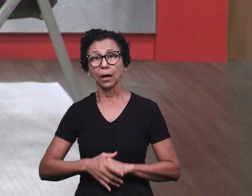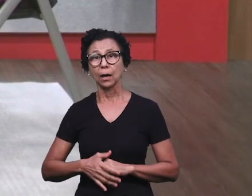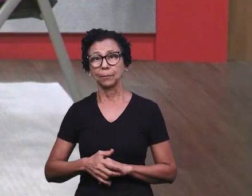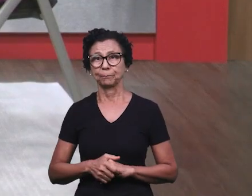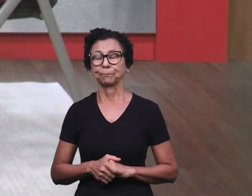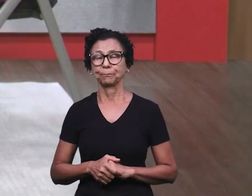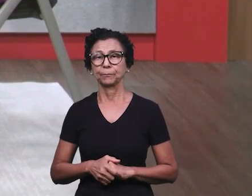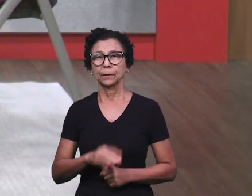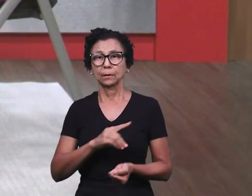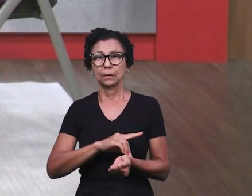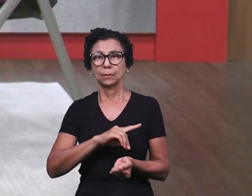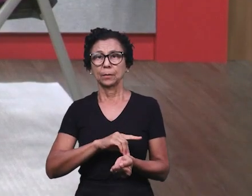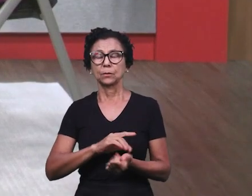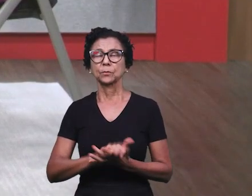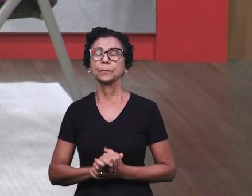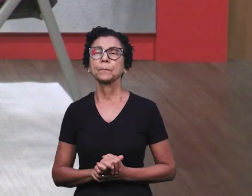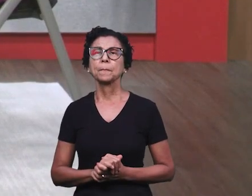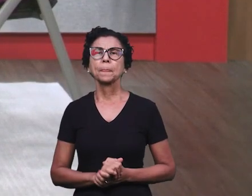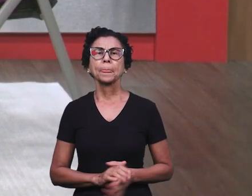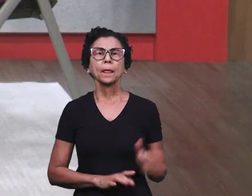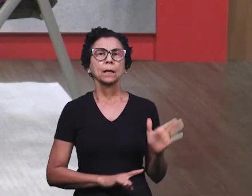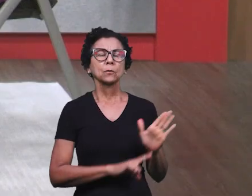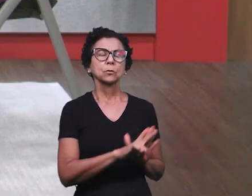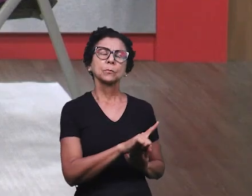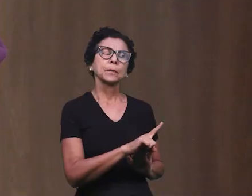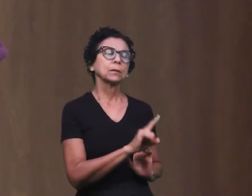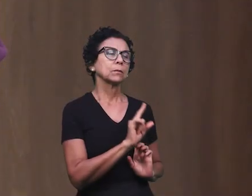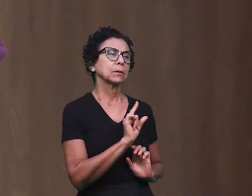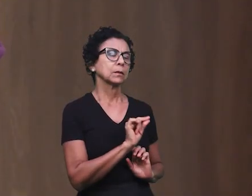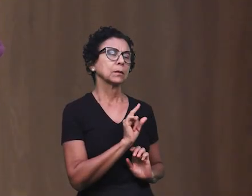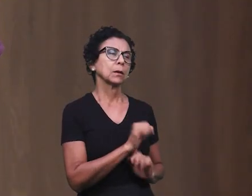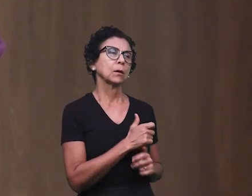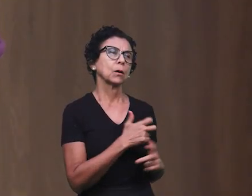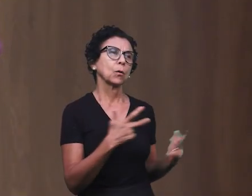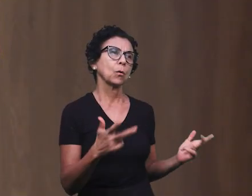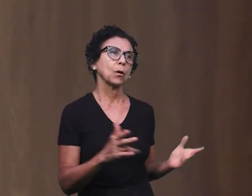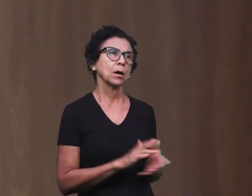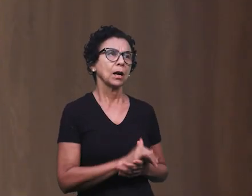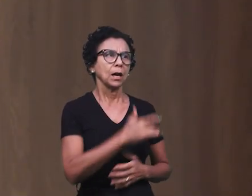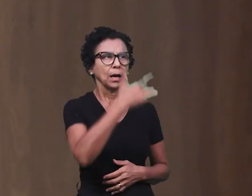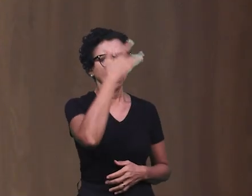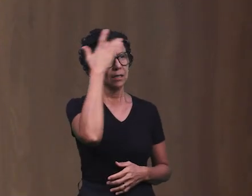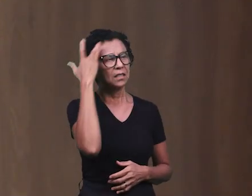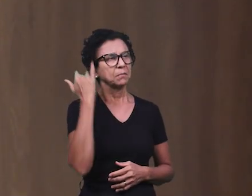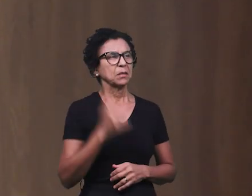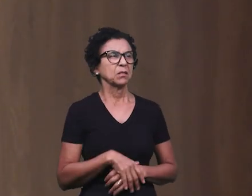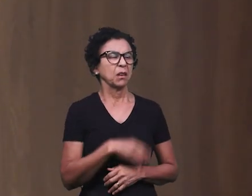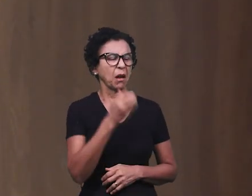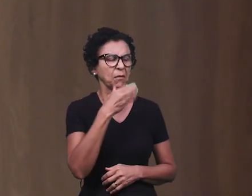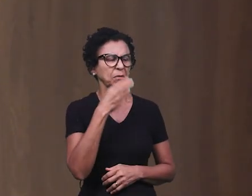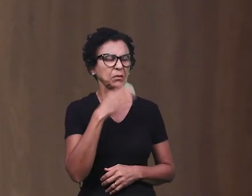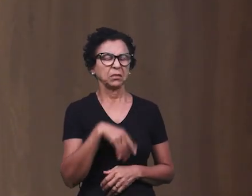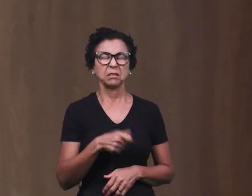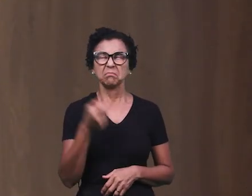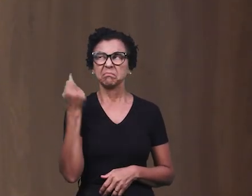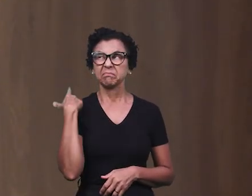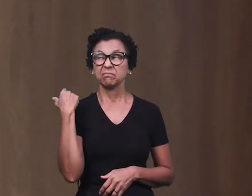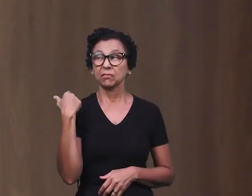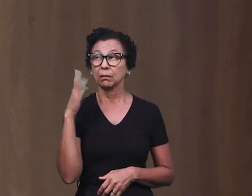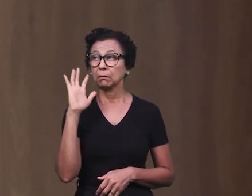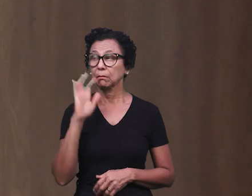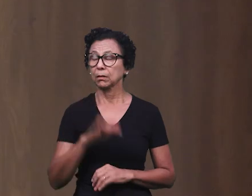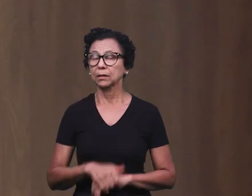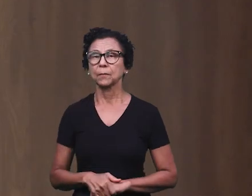Sim. Deixa eu te perguntar uma coisa, porque às vezes as pessoas não ligam as frutas, né? Porque a gente pensa assim, frutas